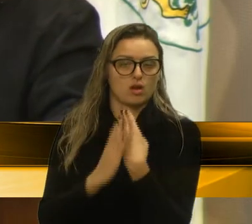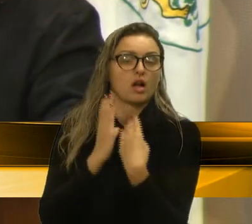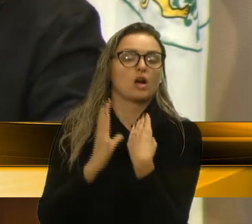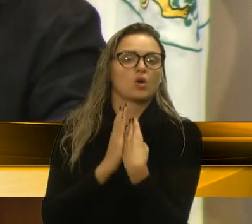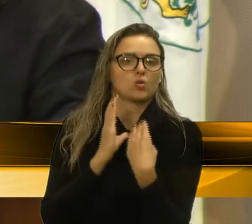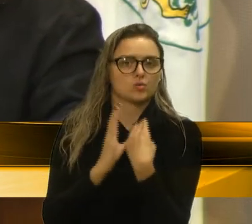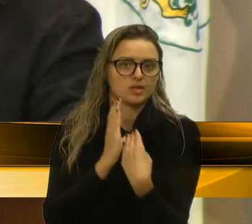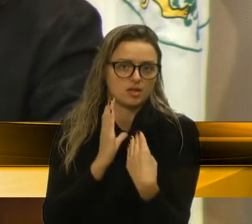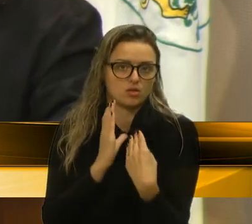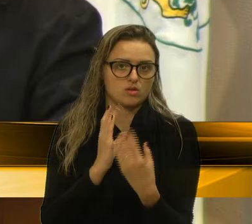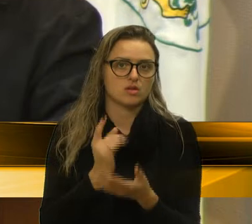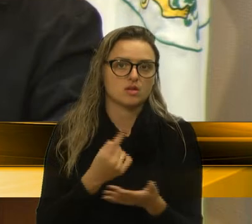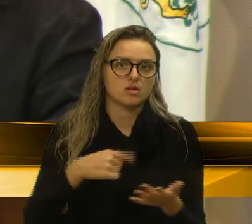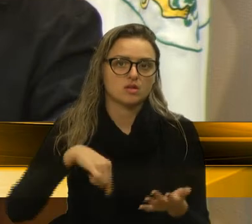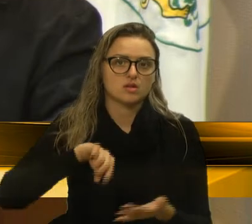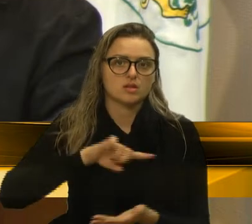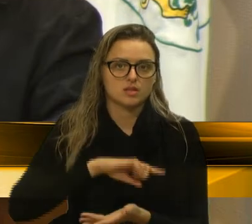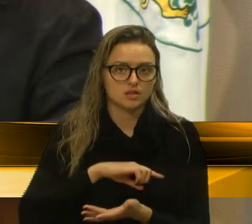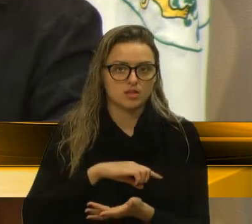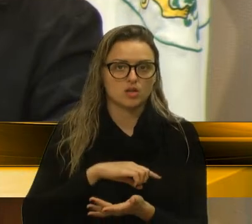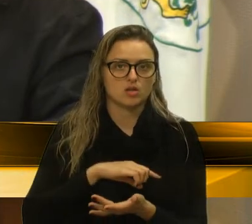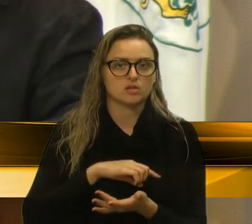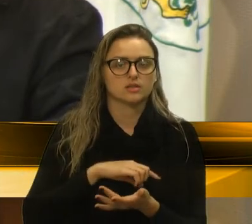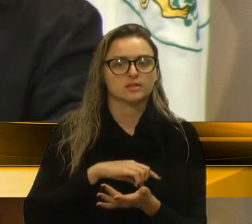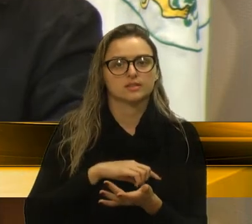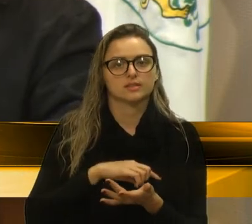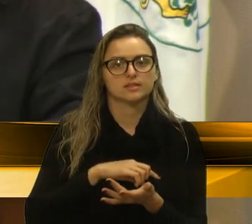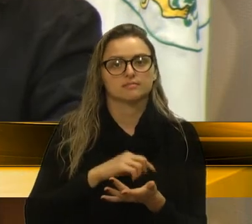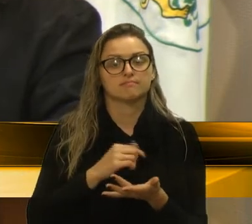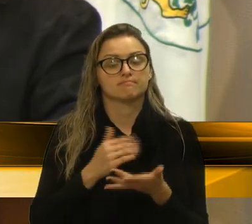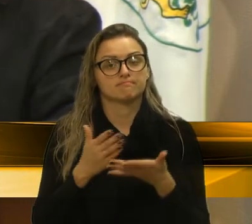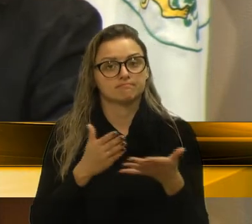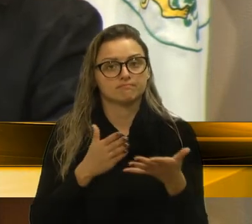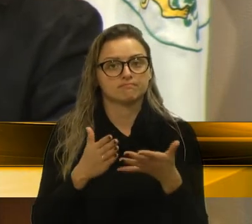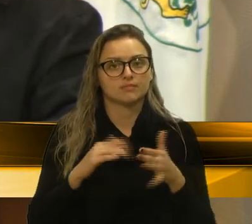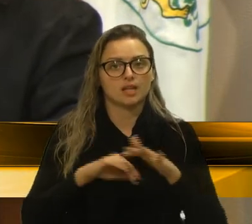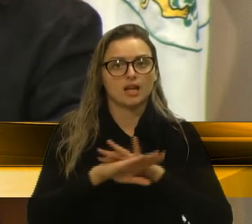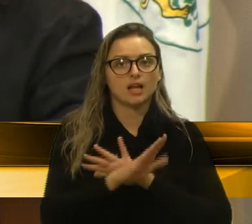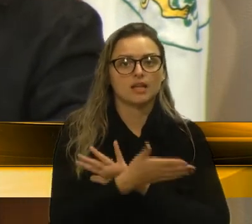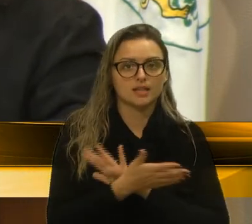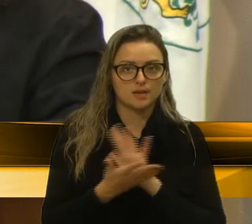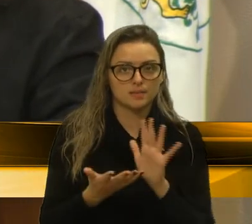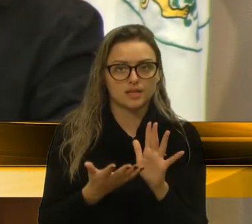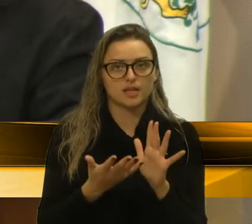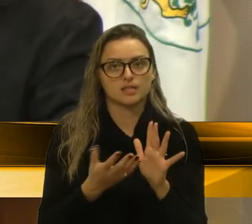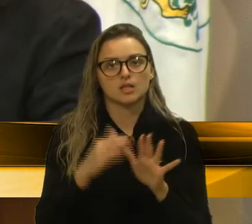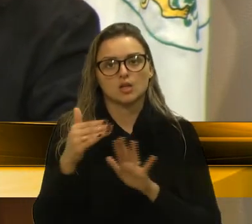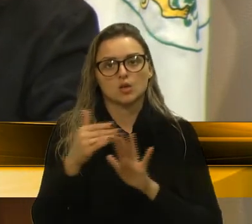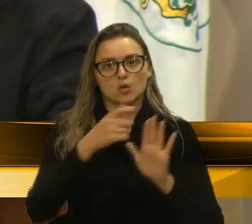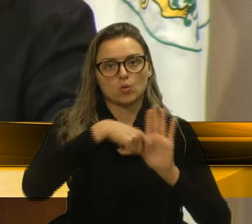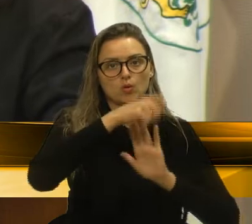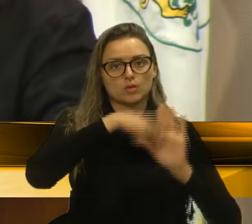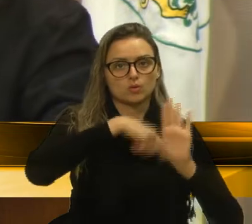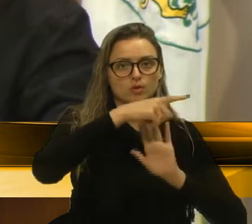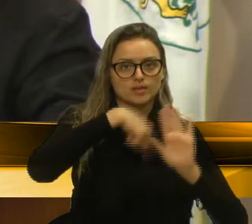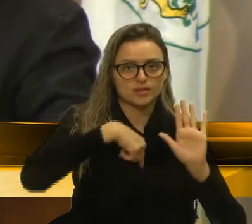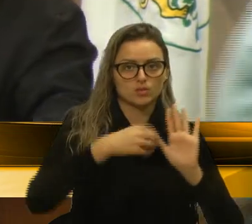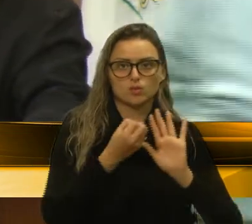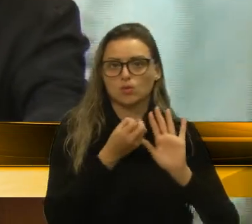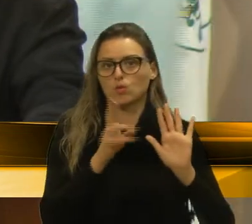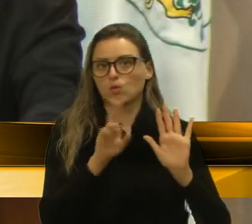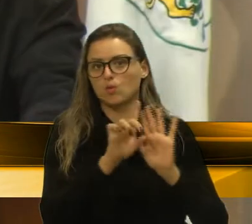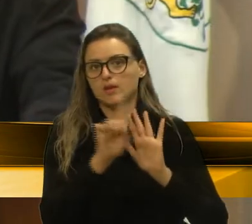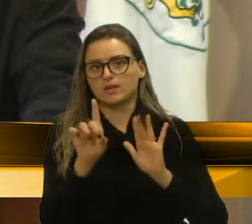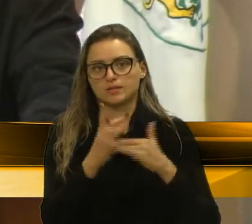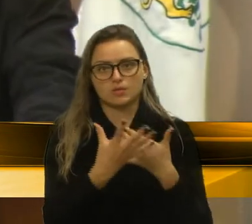sentido de que a gente buscasse, tão logo houver a sanção, a